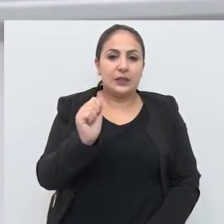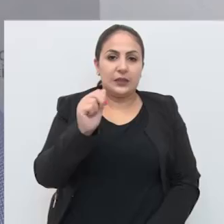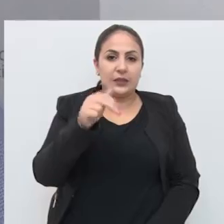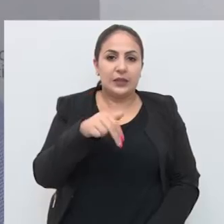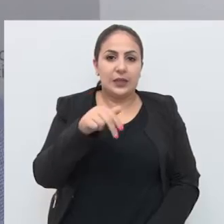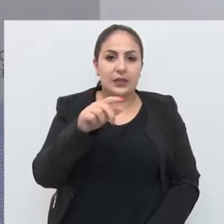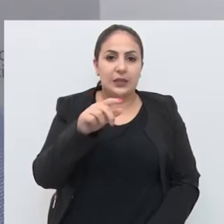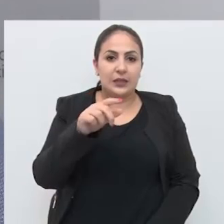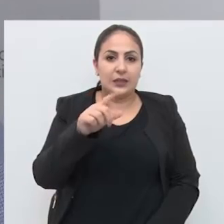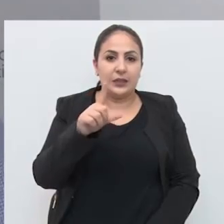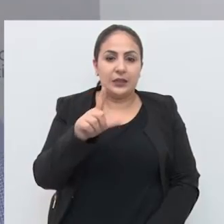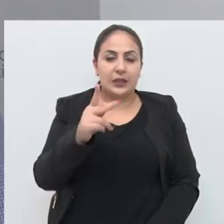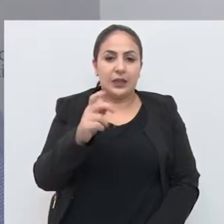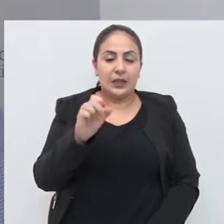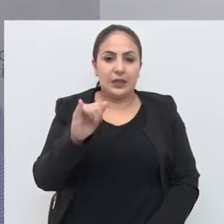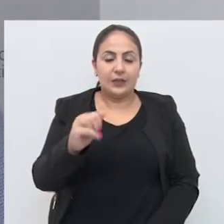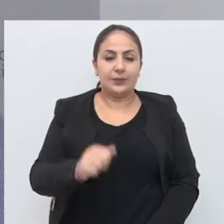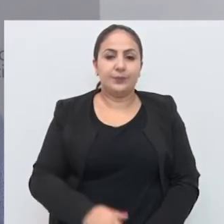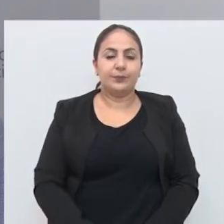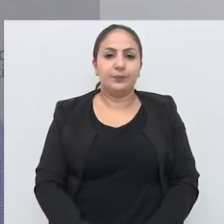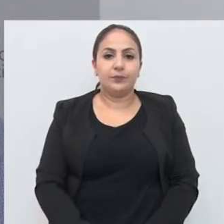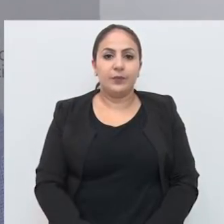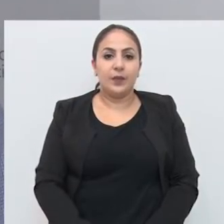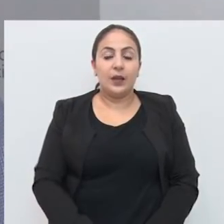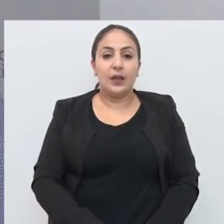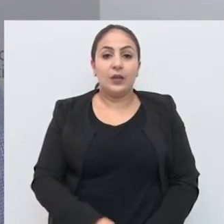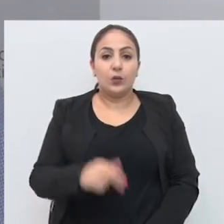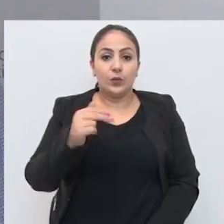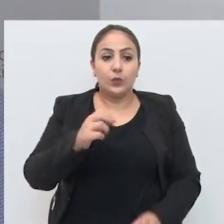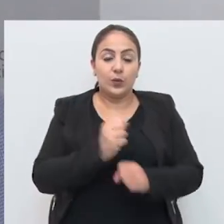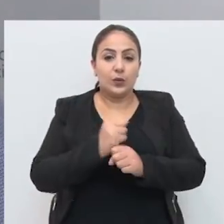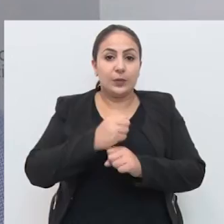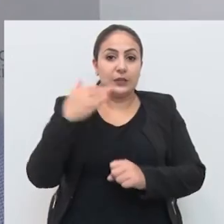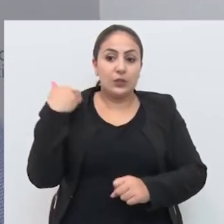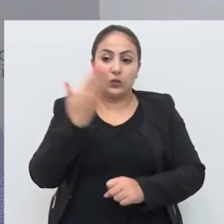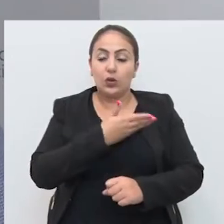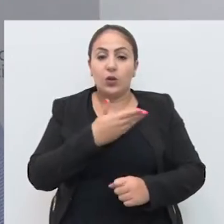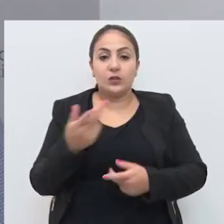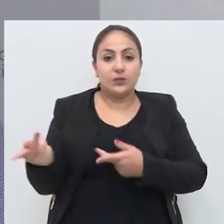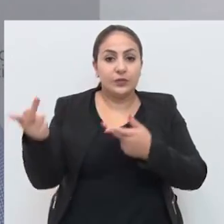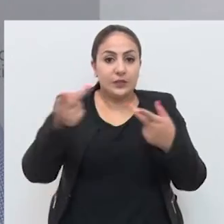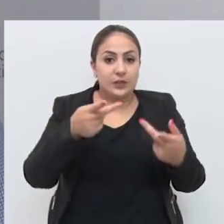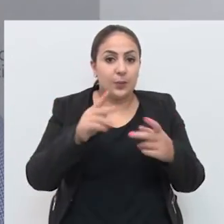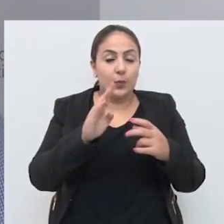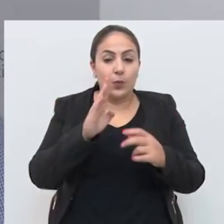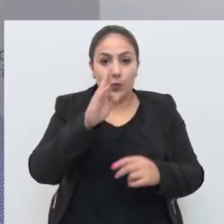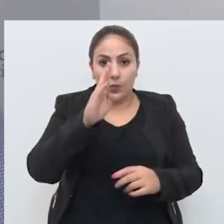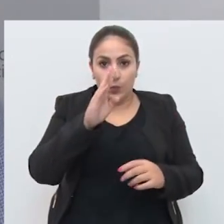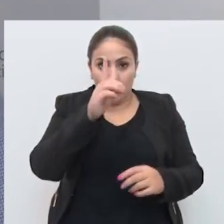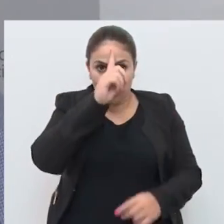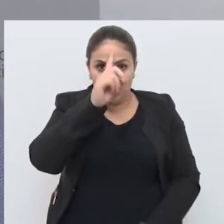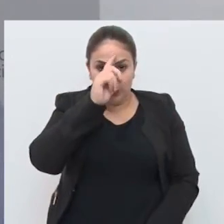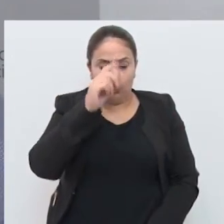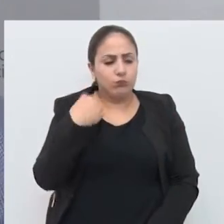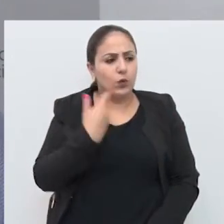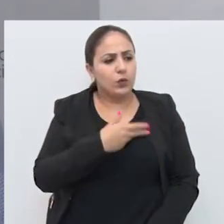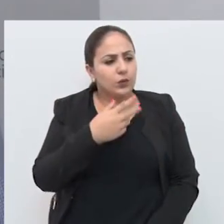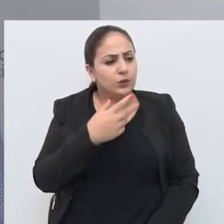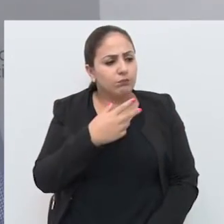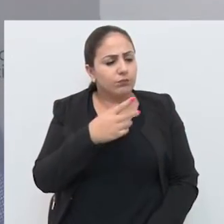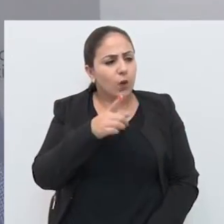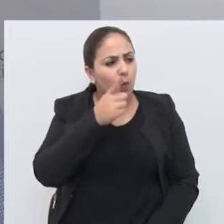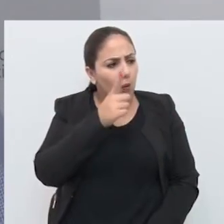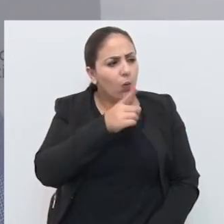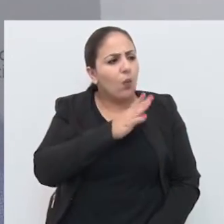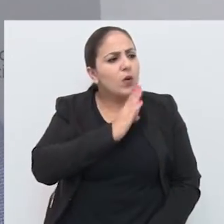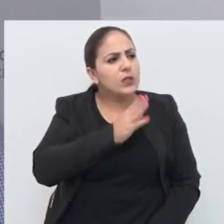Dantley. Em novembro do ano passado, nós visitamos o hospital, né? Nós recebemos um contato da diretoria do hospital para que a gente fosse conhecer,